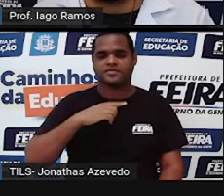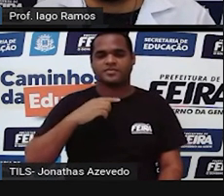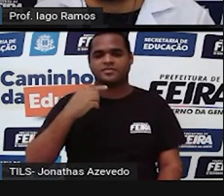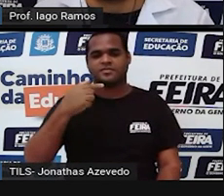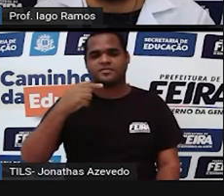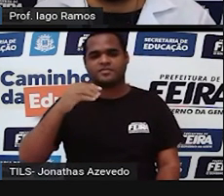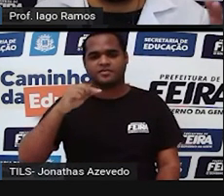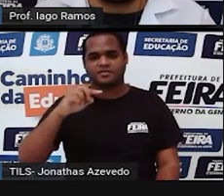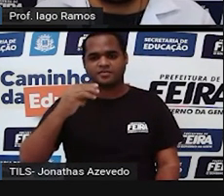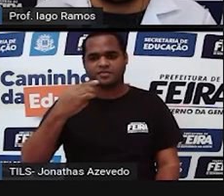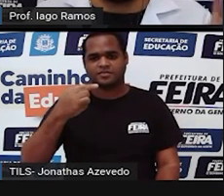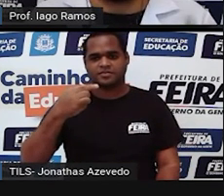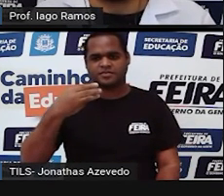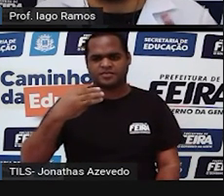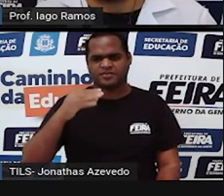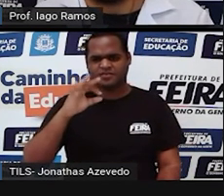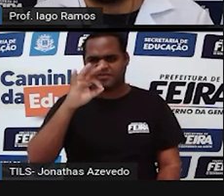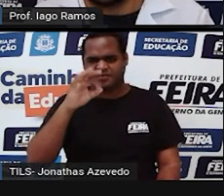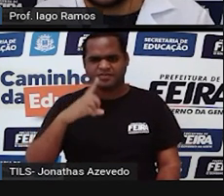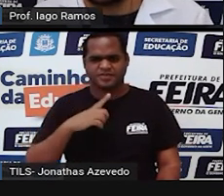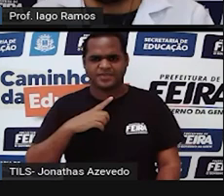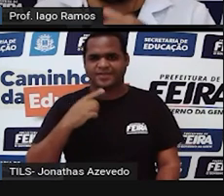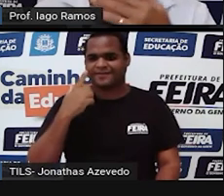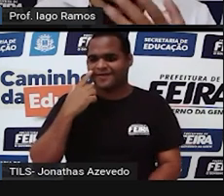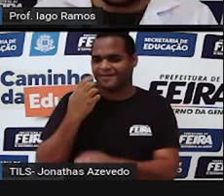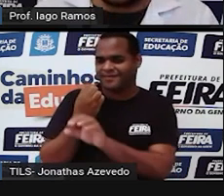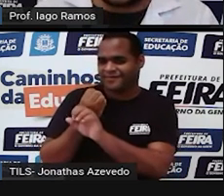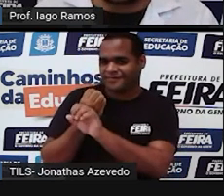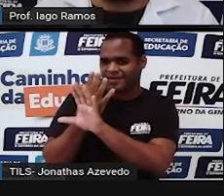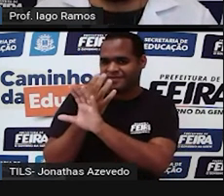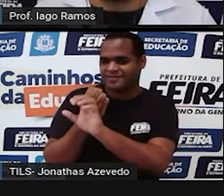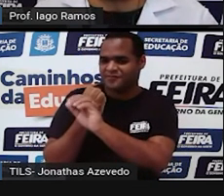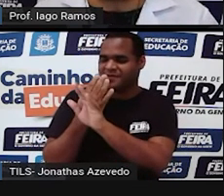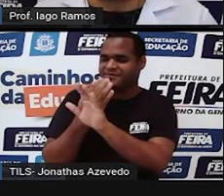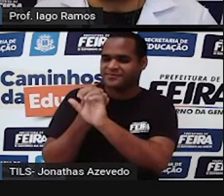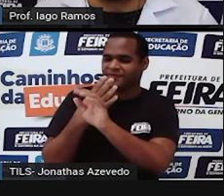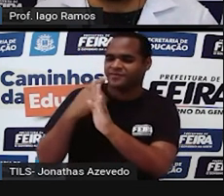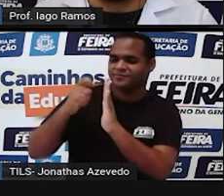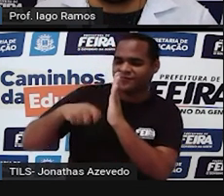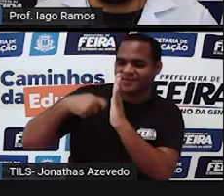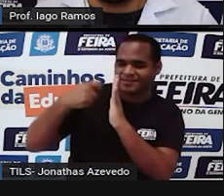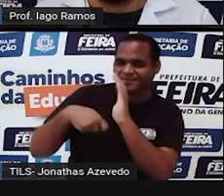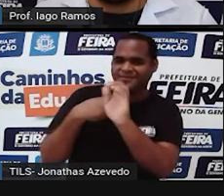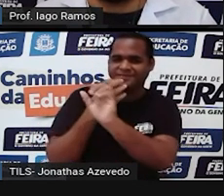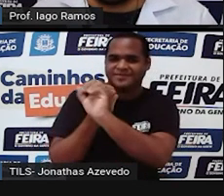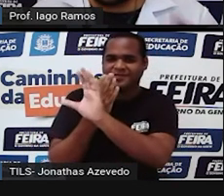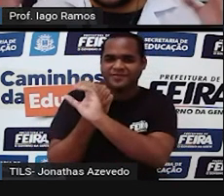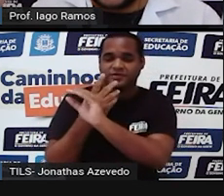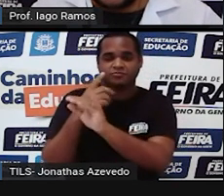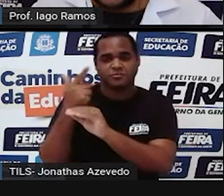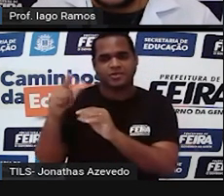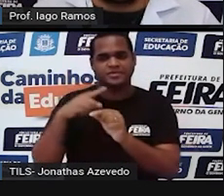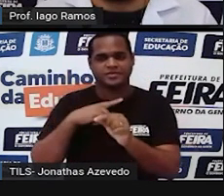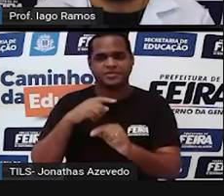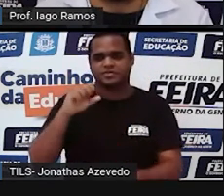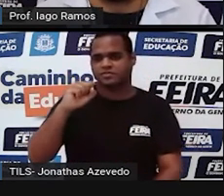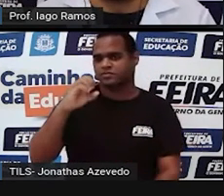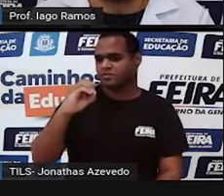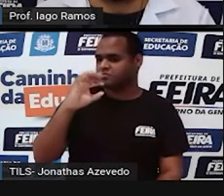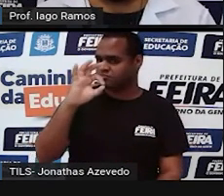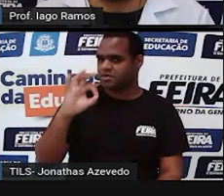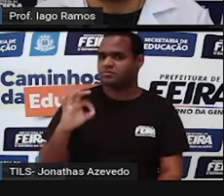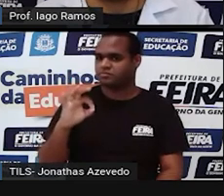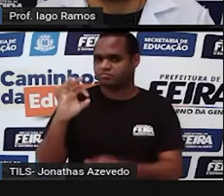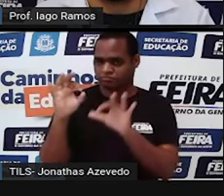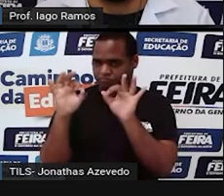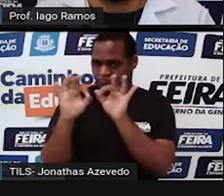das pessoas usavam para fazer chamada de voz ou vídeo, né? De 80% no